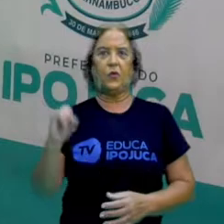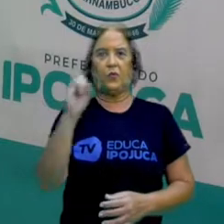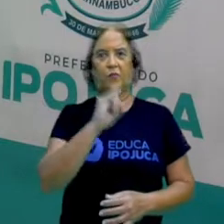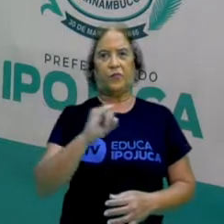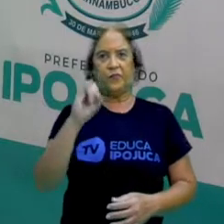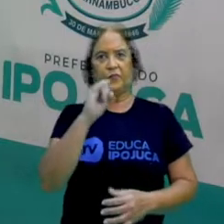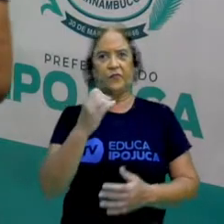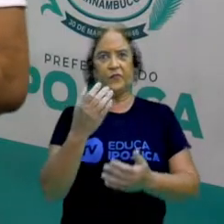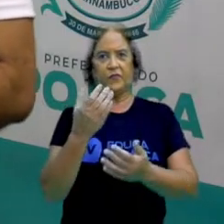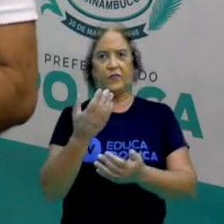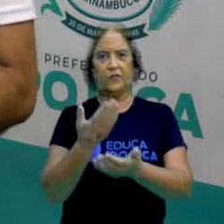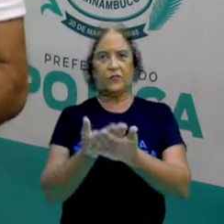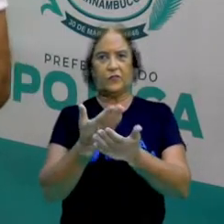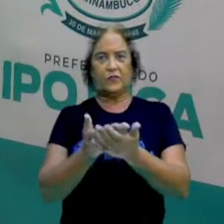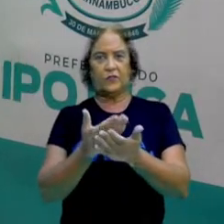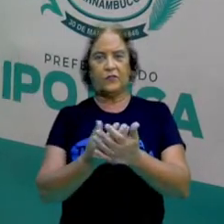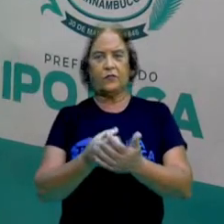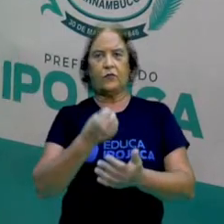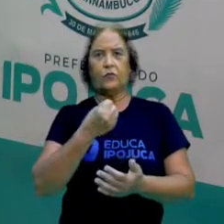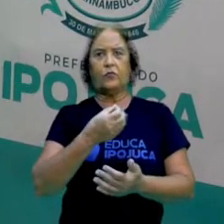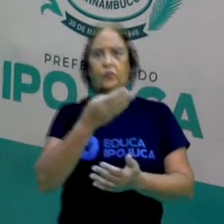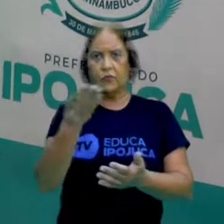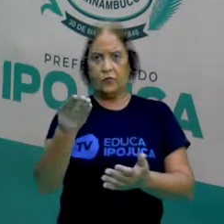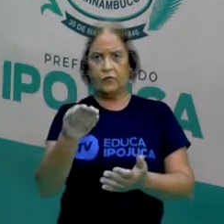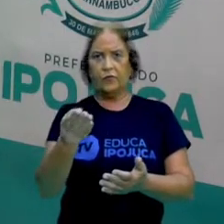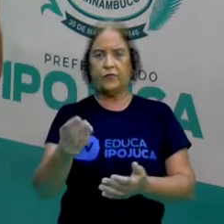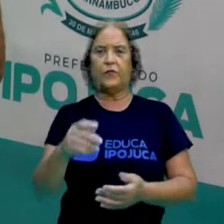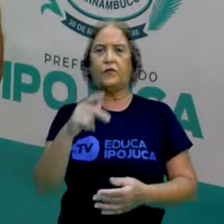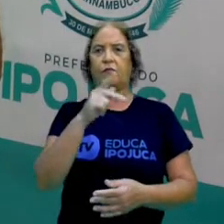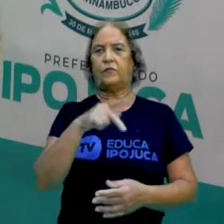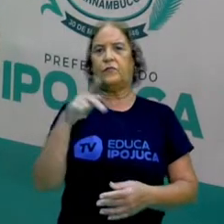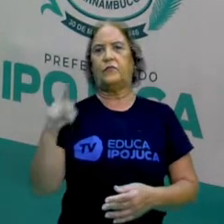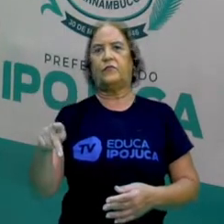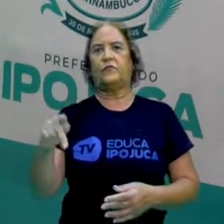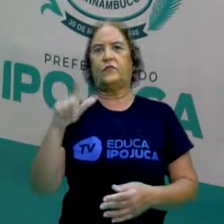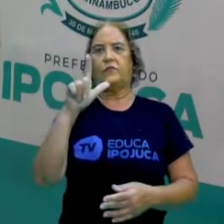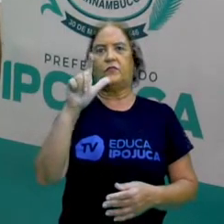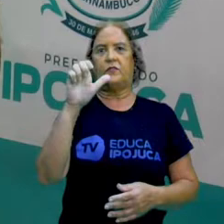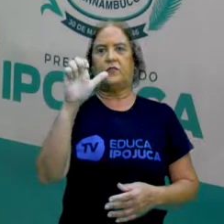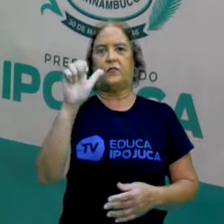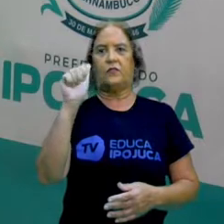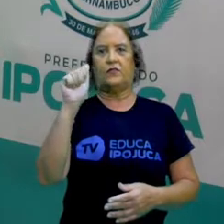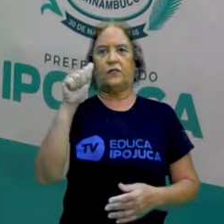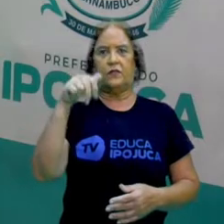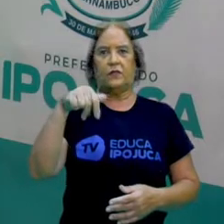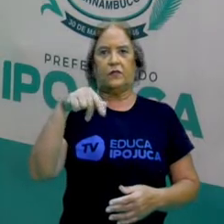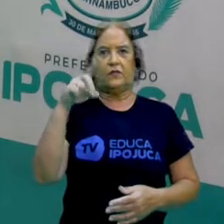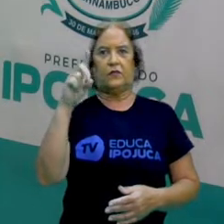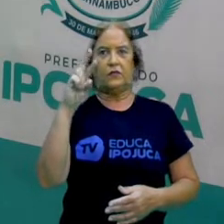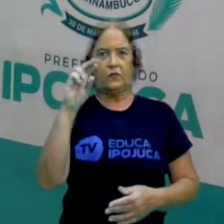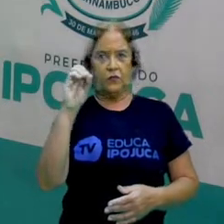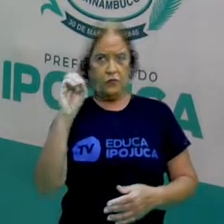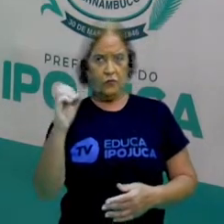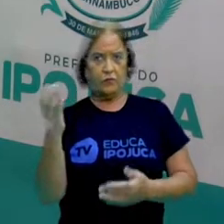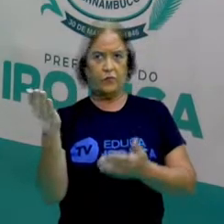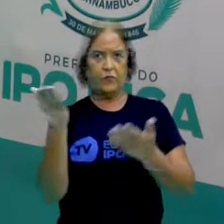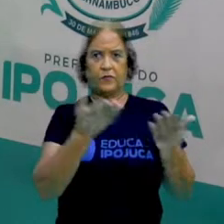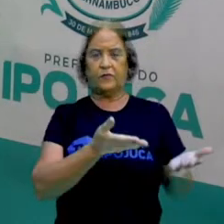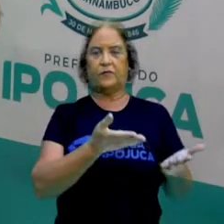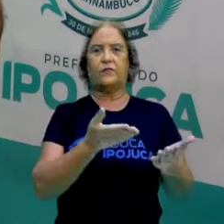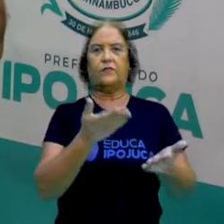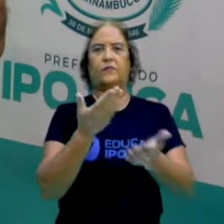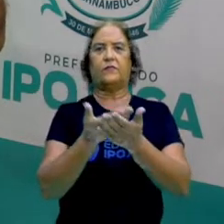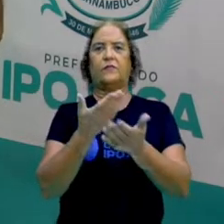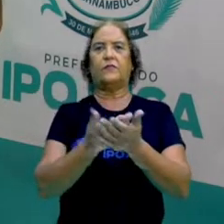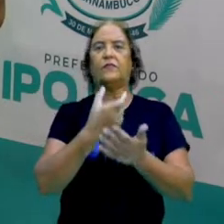Hello students, como vocês estão? Aqui é o Teacher Leandro e sejam bem-vindos a mais uma aula de língua inglesa. Hoje